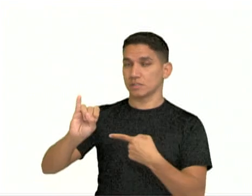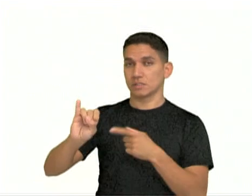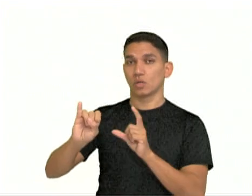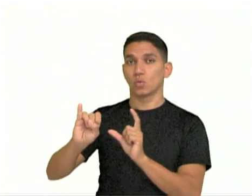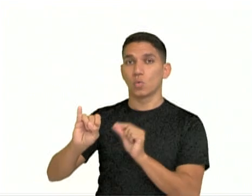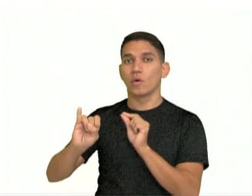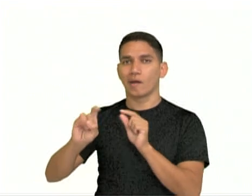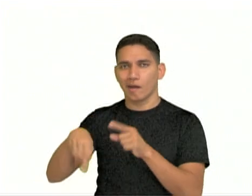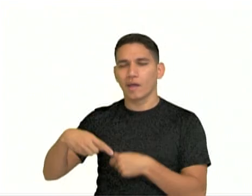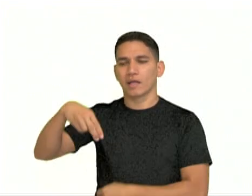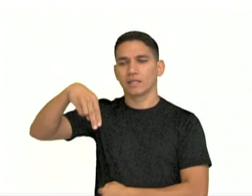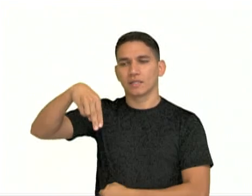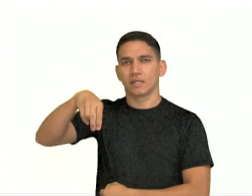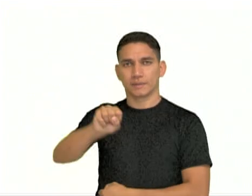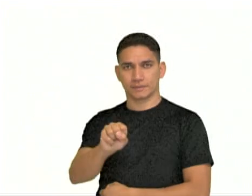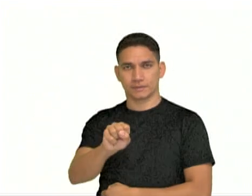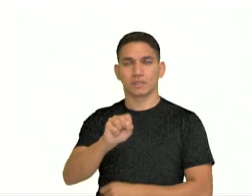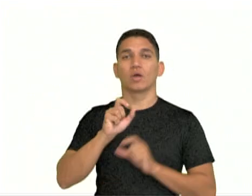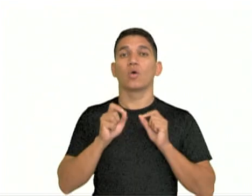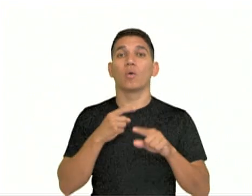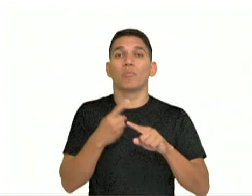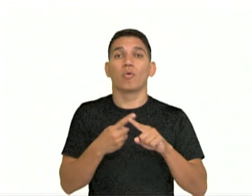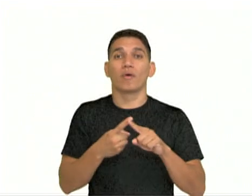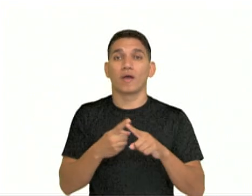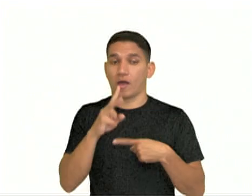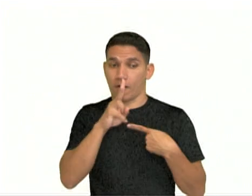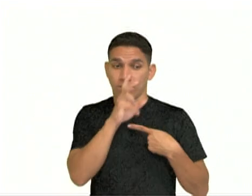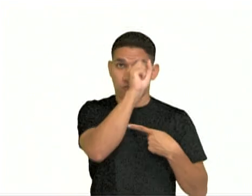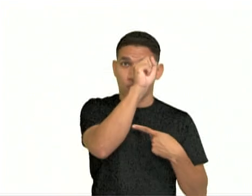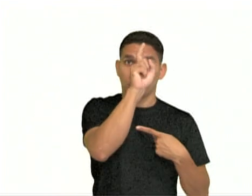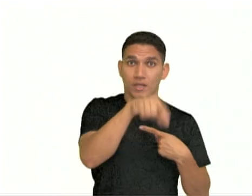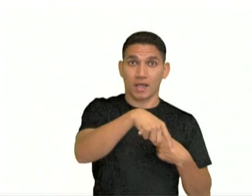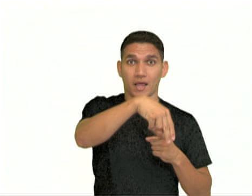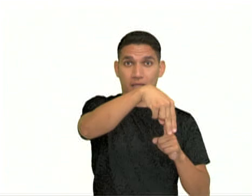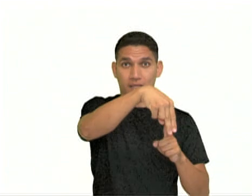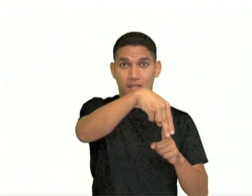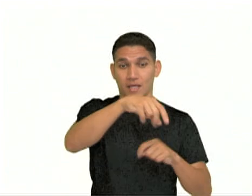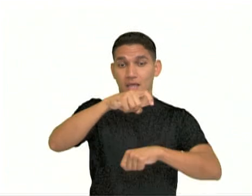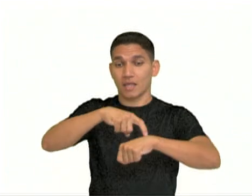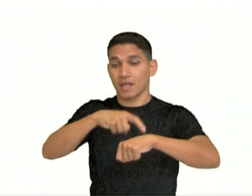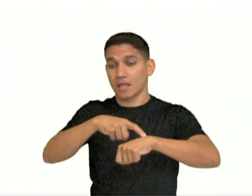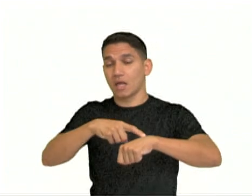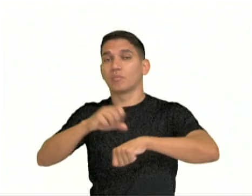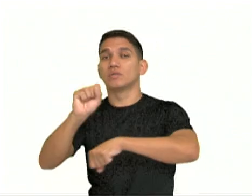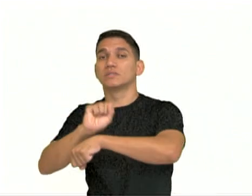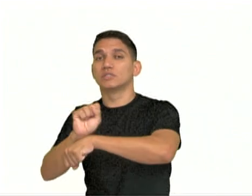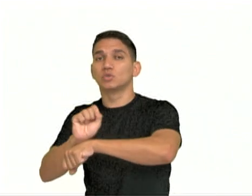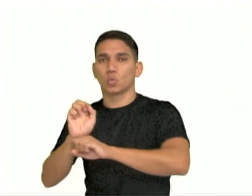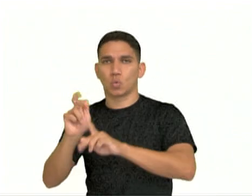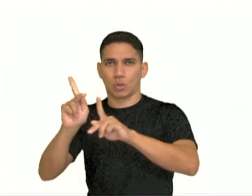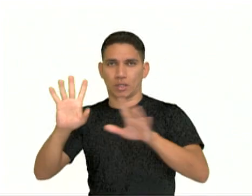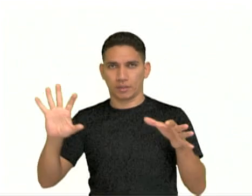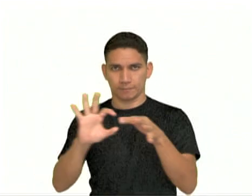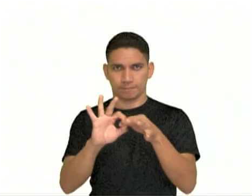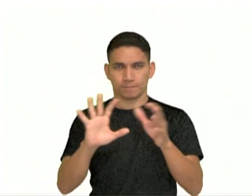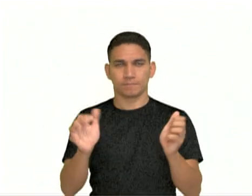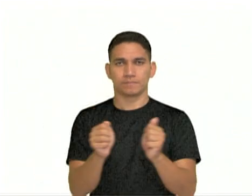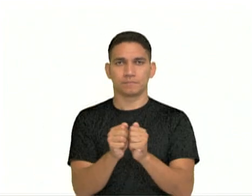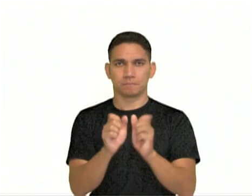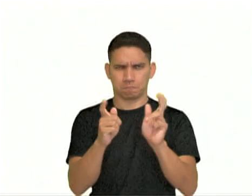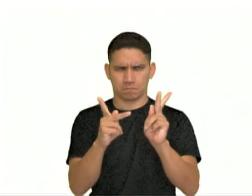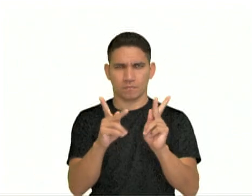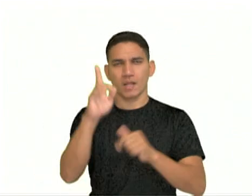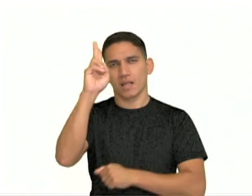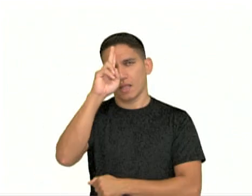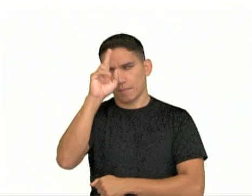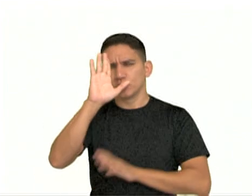ela é Newton por segundo, porque a força é medida em Newton e o tempo medido em segundos. Ok? De boa? Relembramos